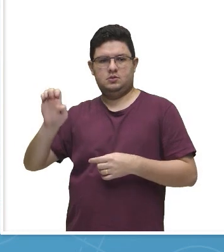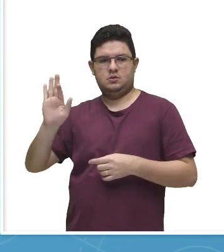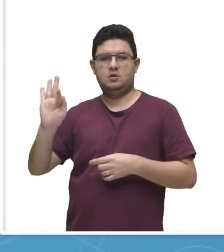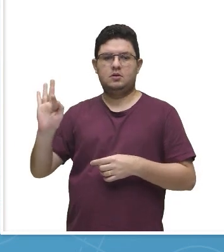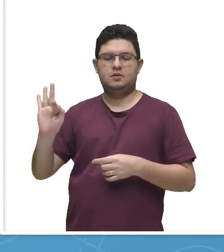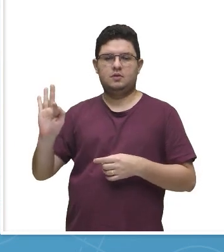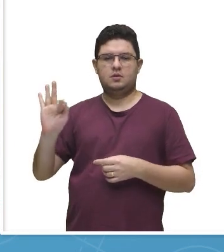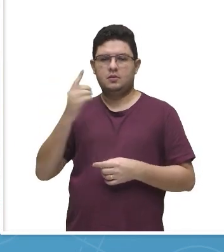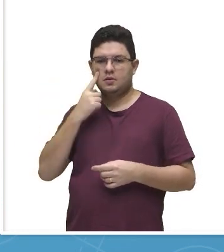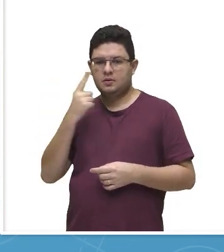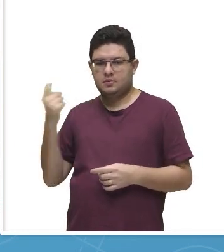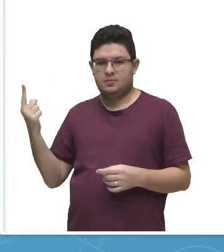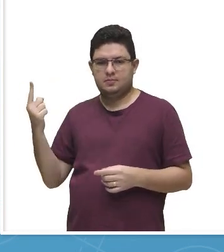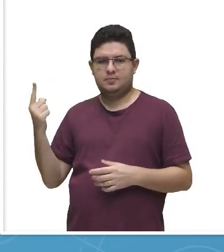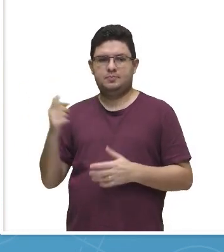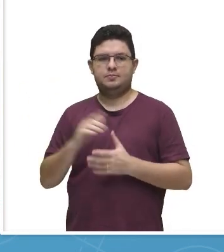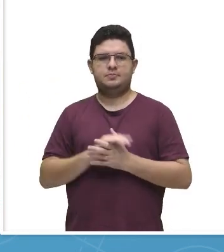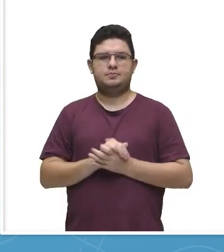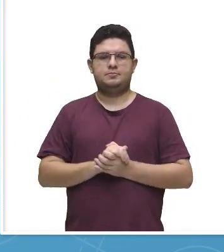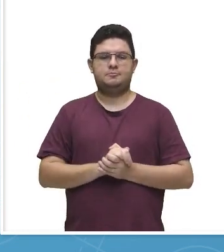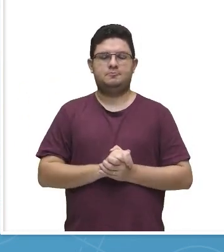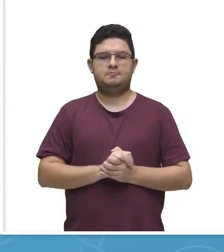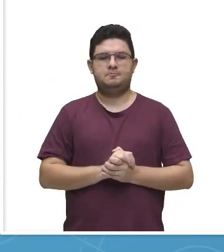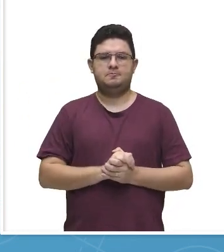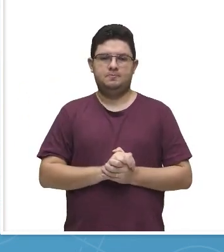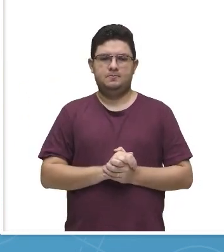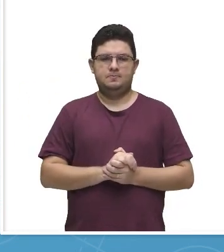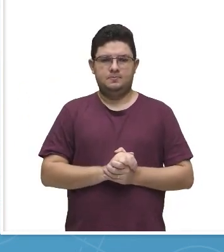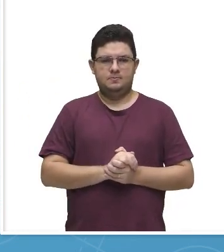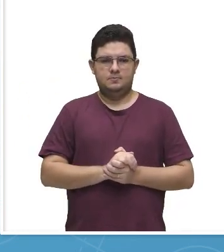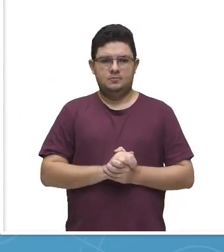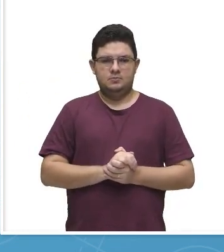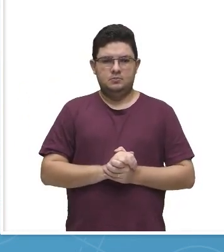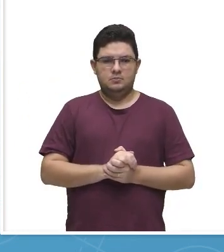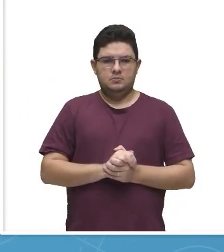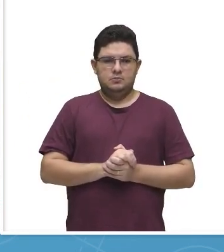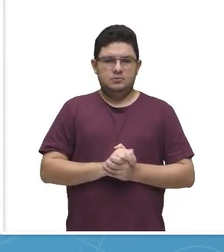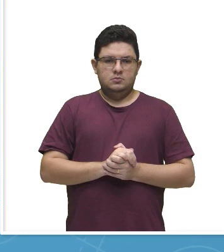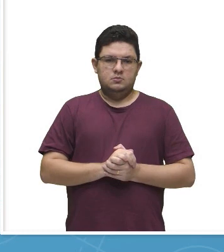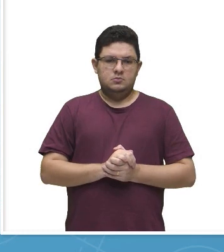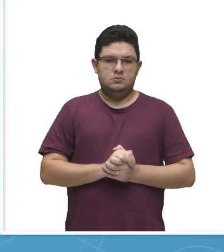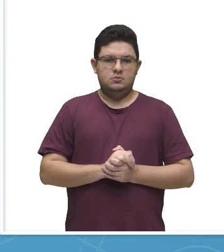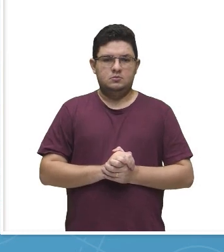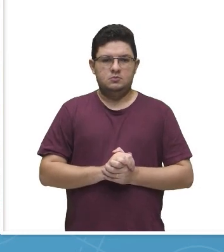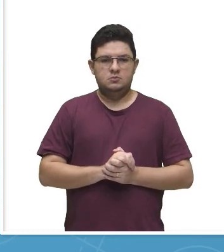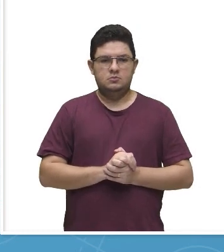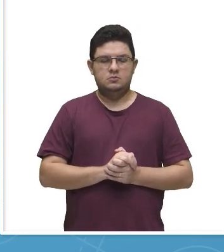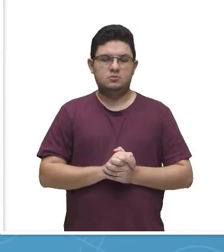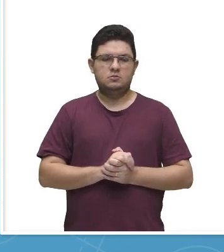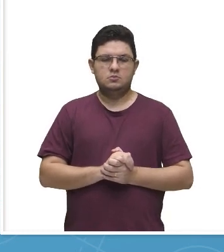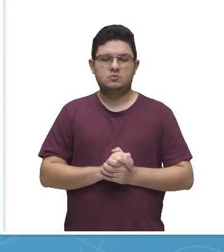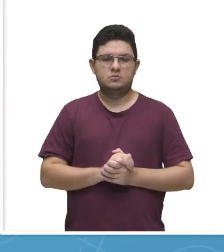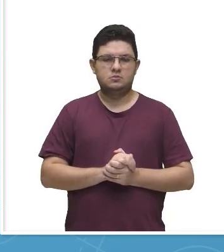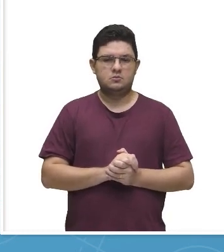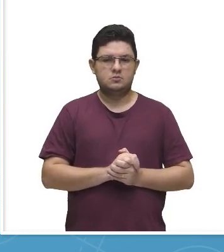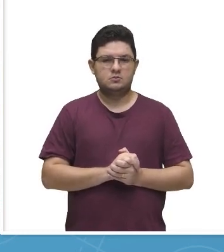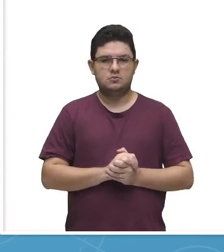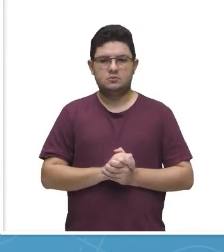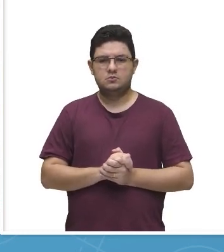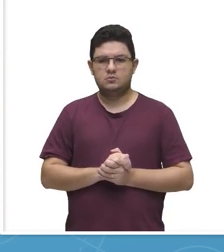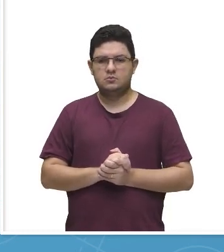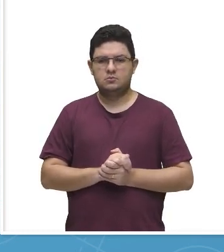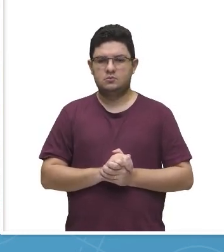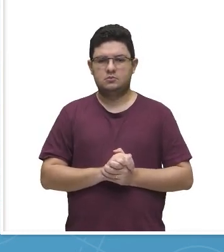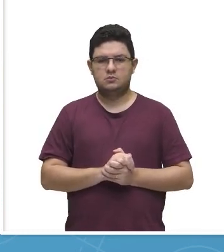Letra A, 4 mais 4 a quarta, letra B, menos 8 a terceira, letra C, menos 3 a sexta, letra D, mais 2 a quinta, letra E, menos